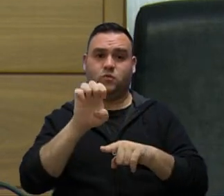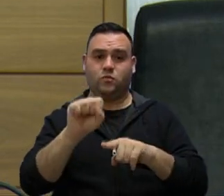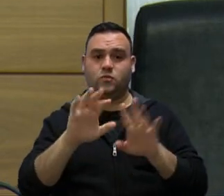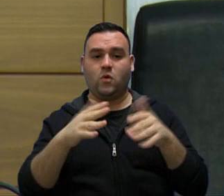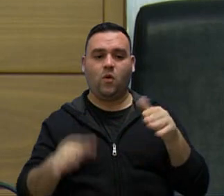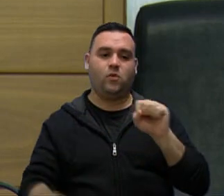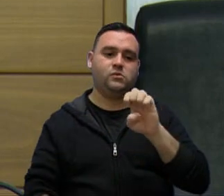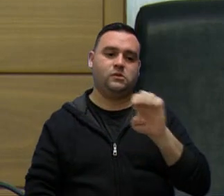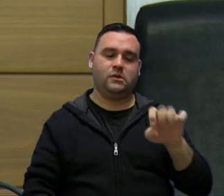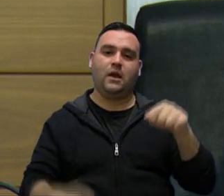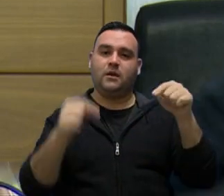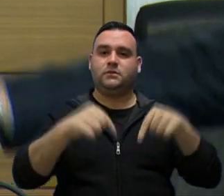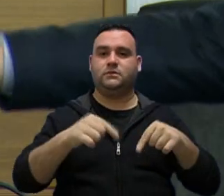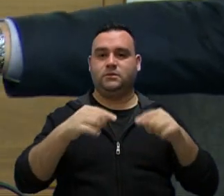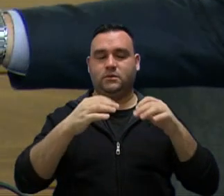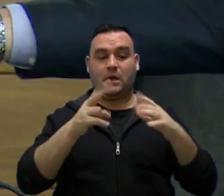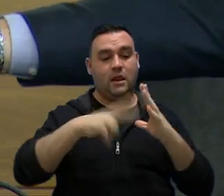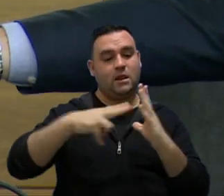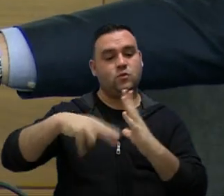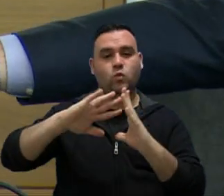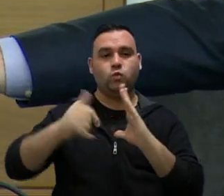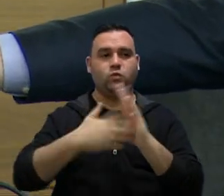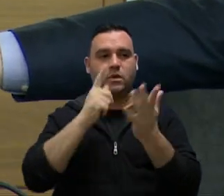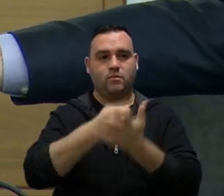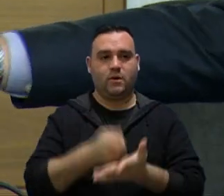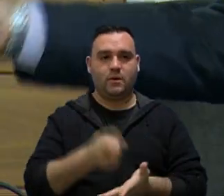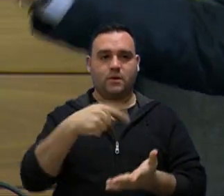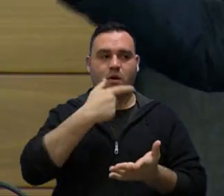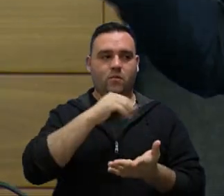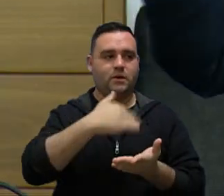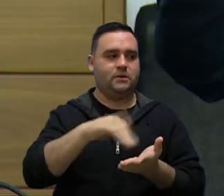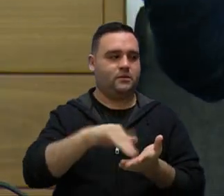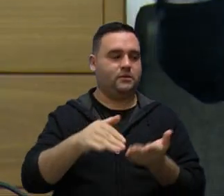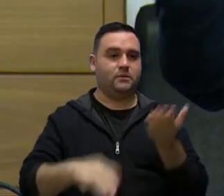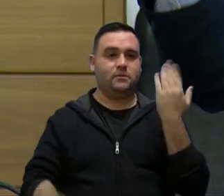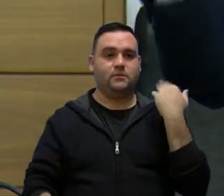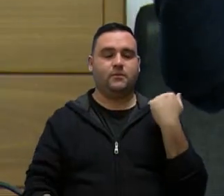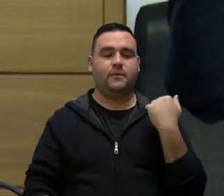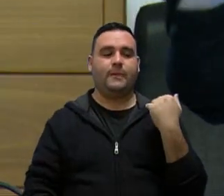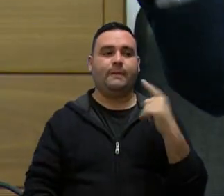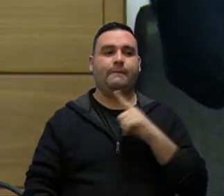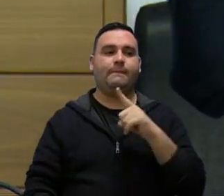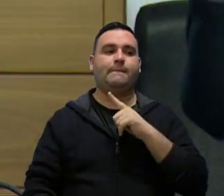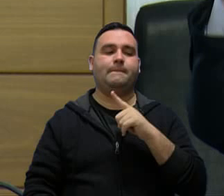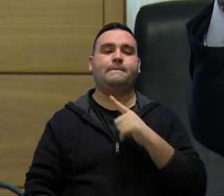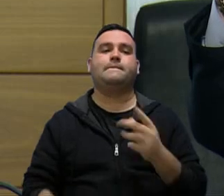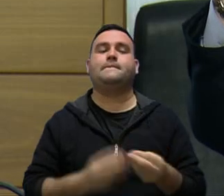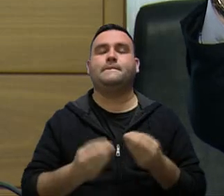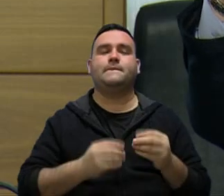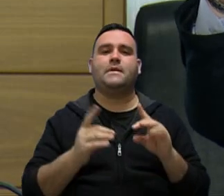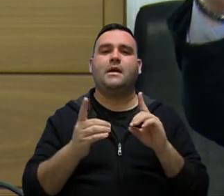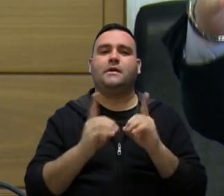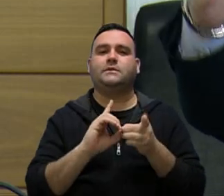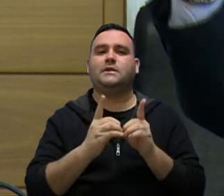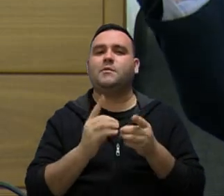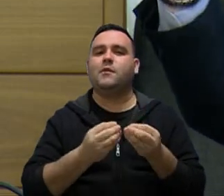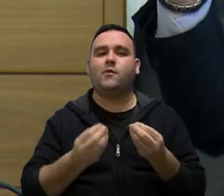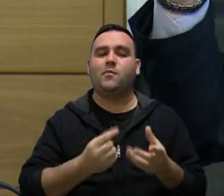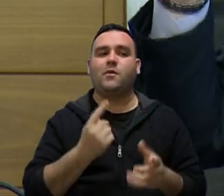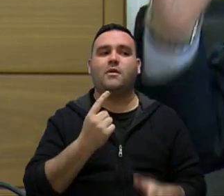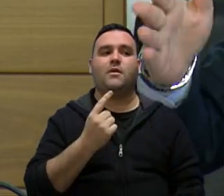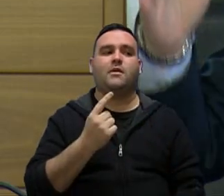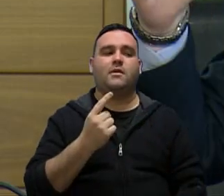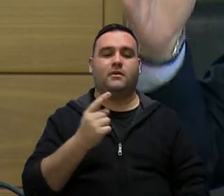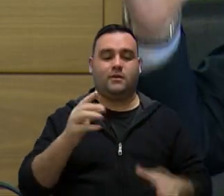sai a gente faz para os contos a leitura de todas as coisas e feito pela secretaria realmente a outra dinâmica era